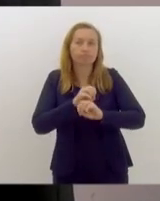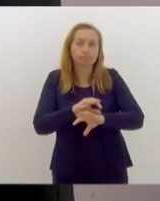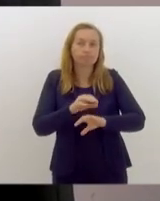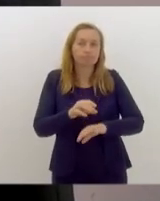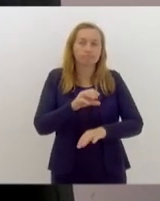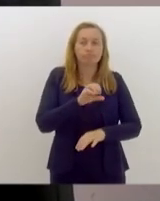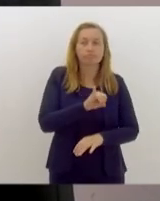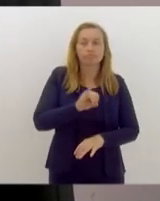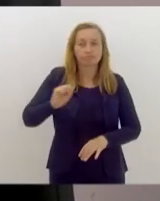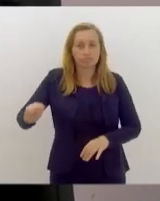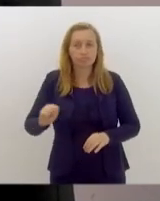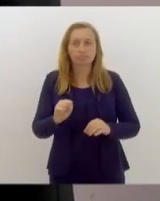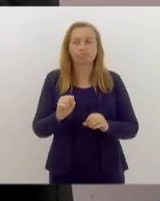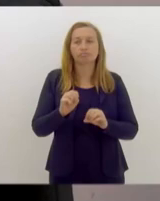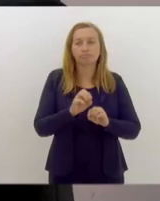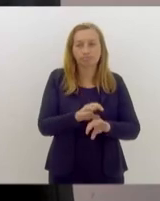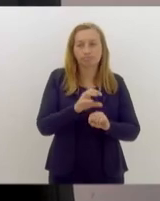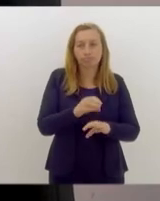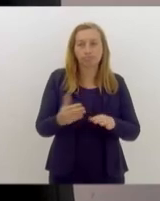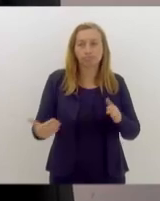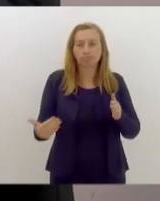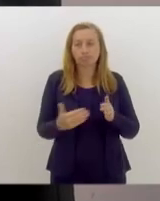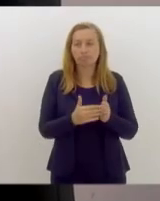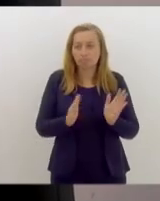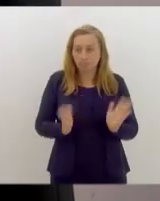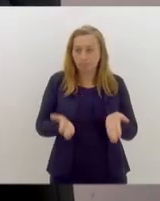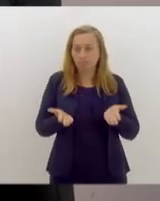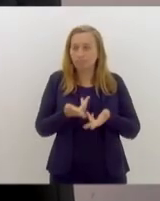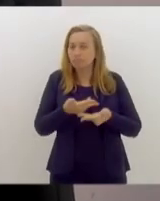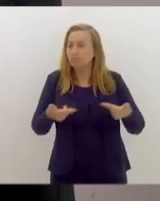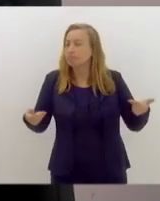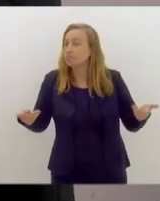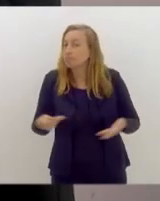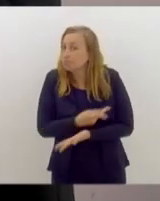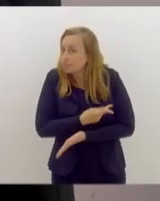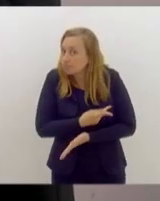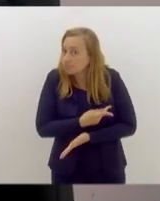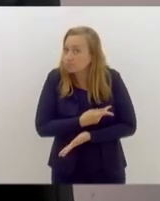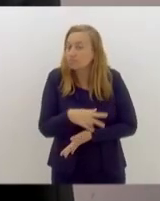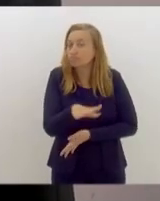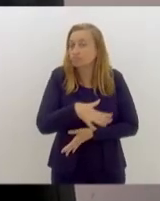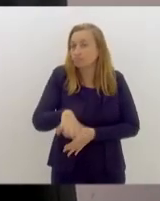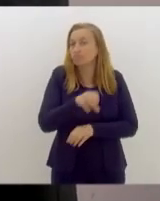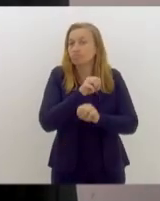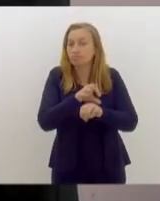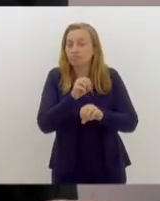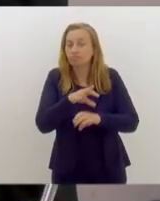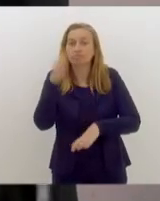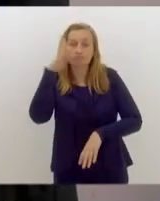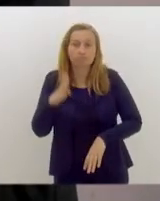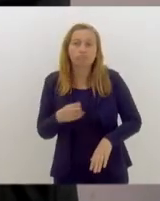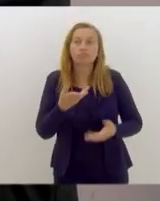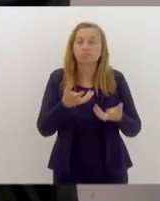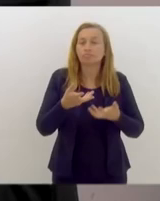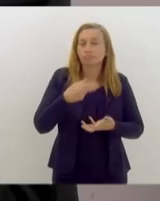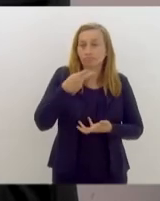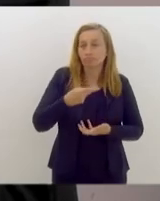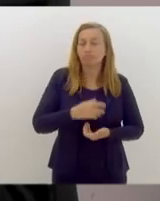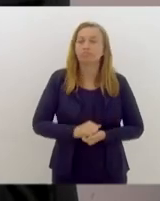do ICMS da educação. Então, assim, de lá para cá, coisas graúdas aconteceram no cenário da educação brasileira. E aí eu queria